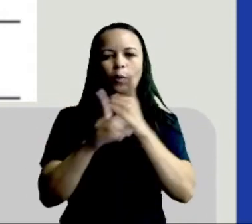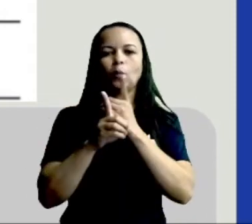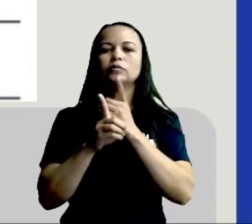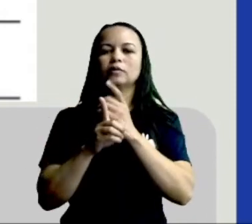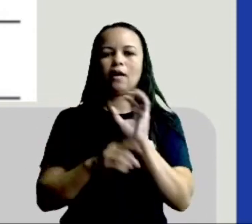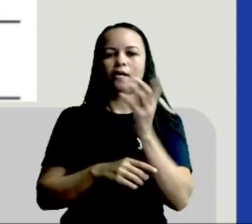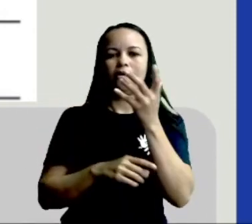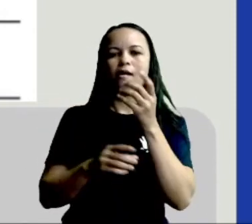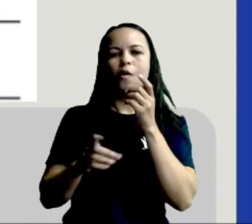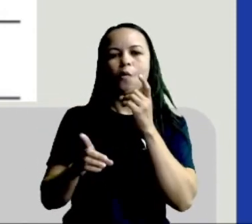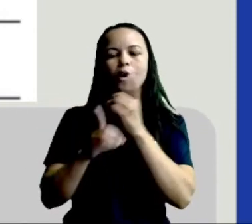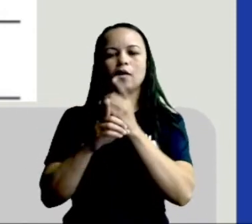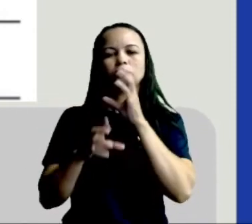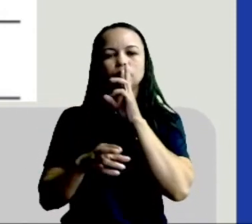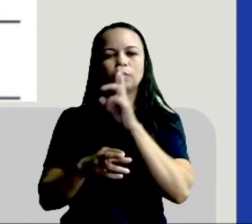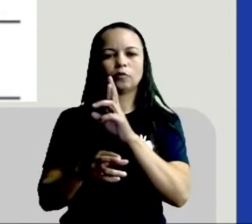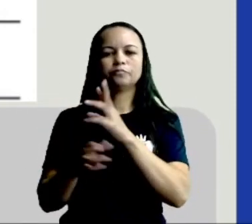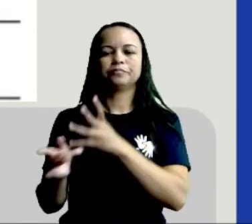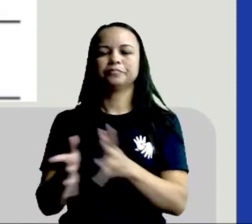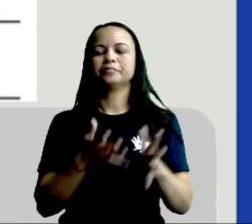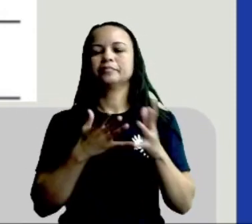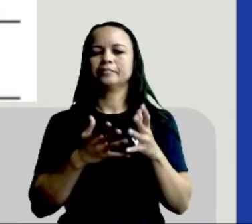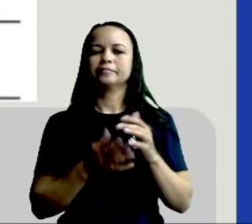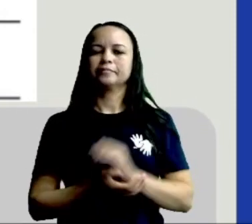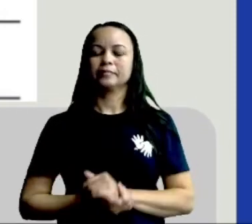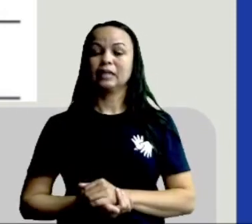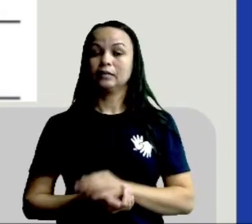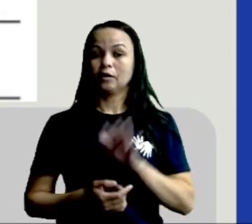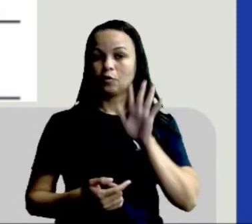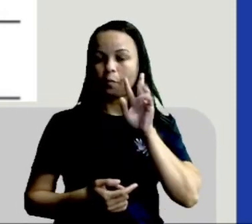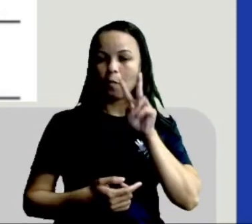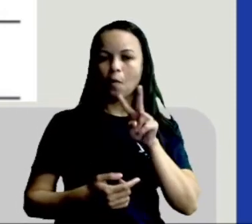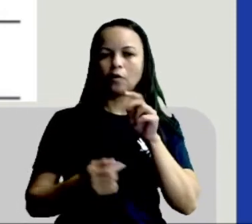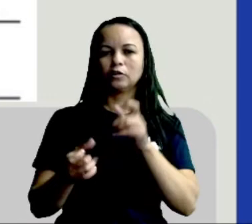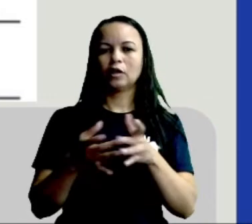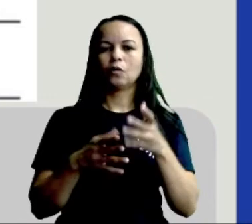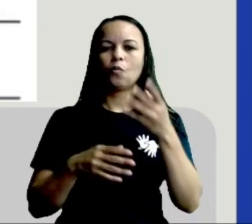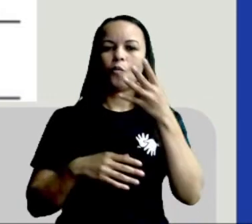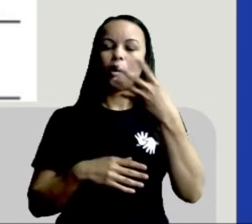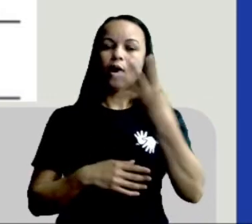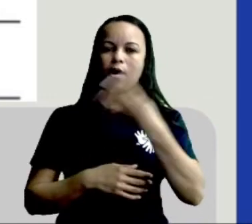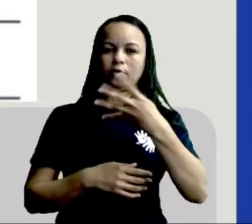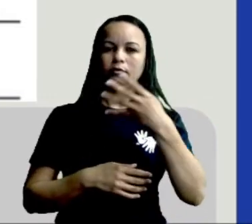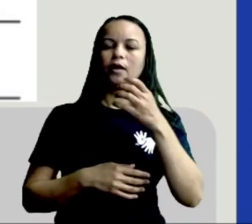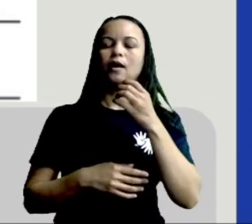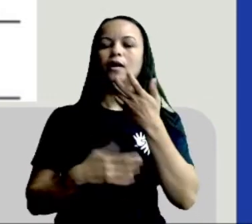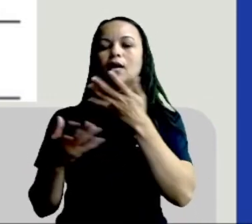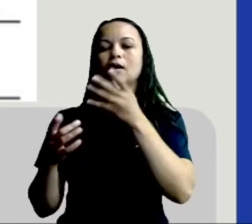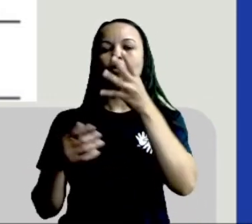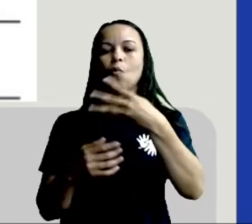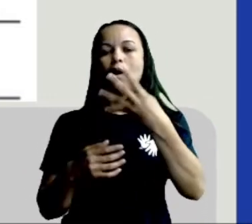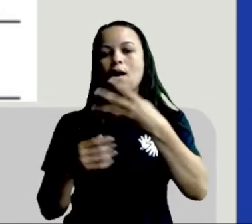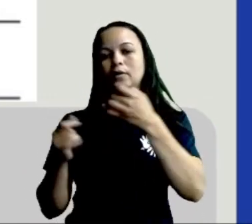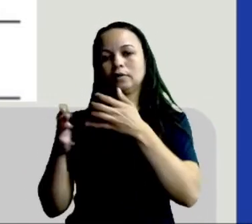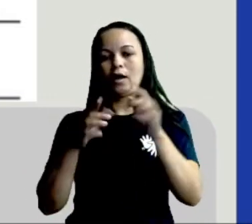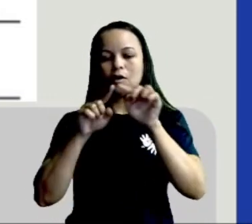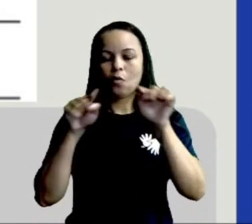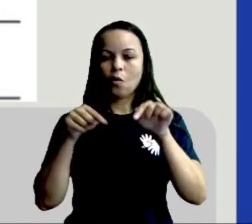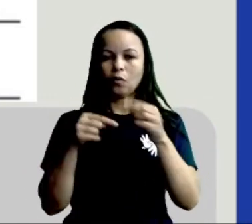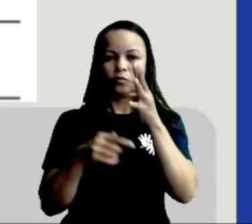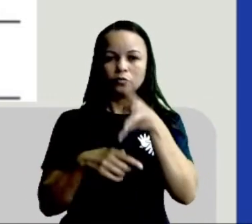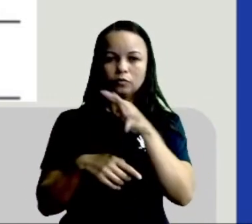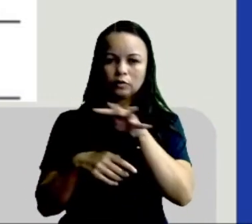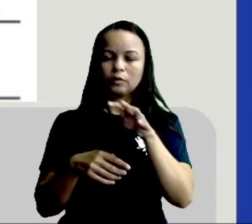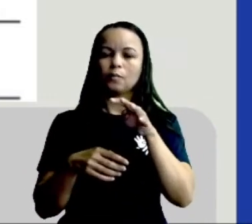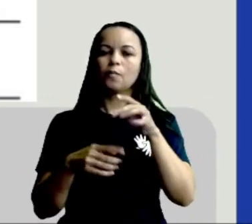Então, vamos ver aí o que ele está falando, né? A gente traz o quê? Que até a 4ª coluna está sendo multiplicado por 3.